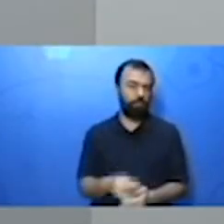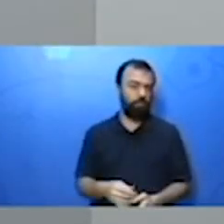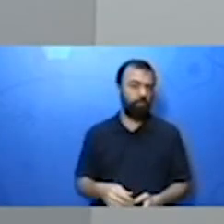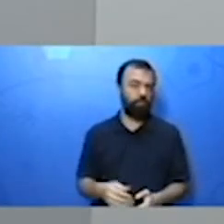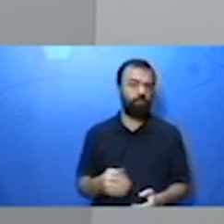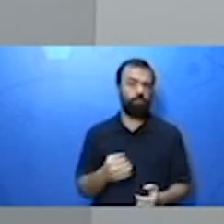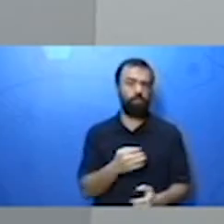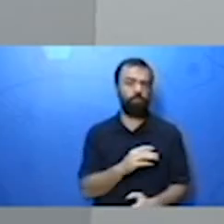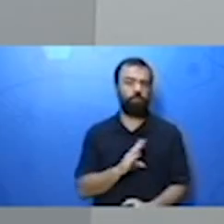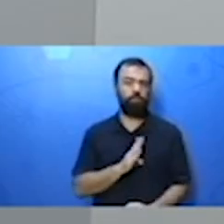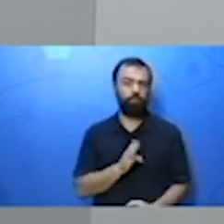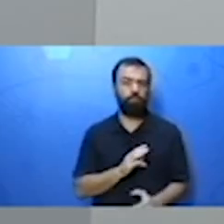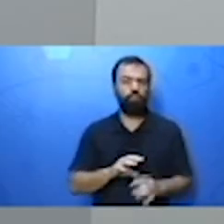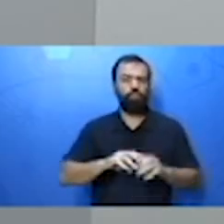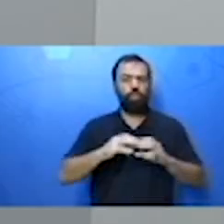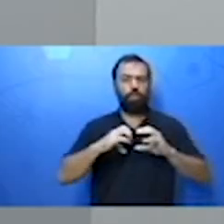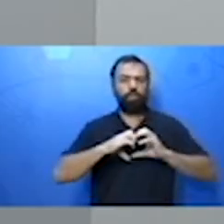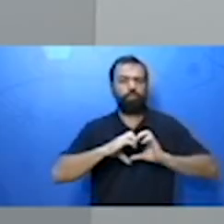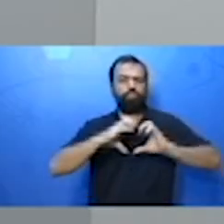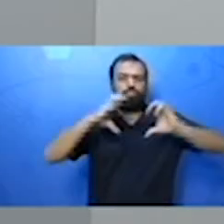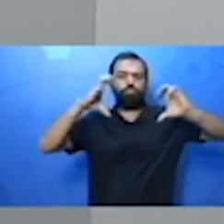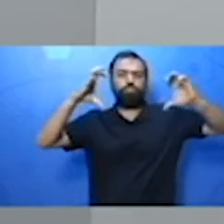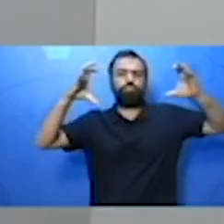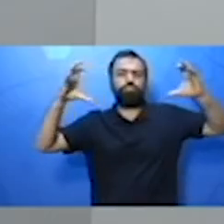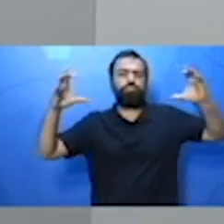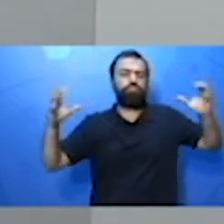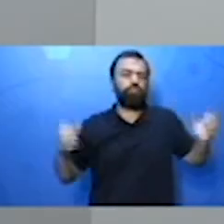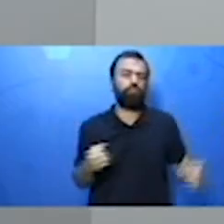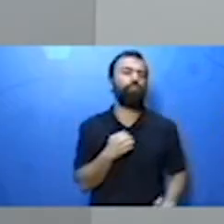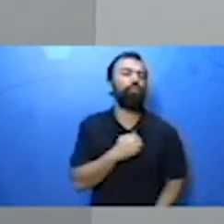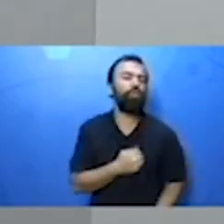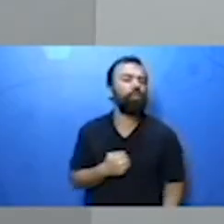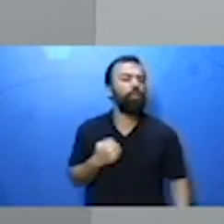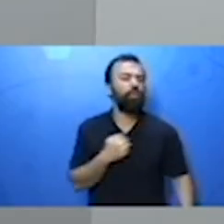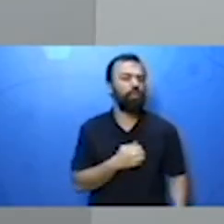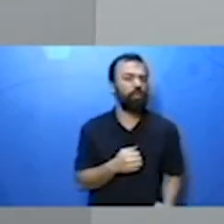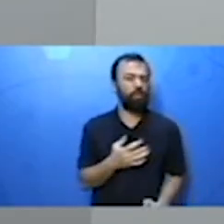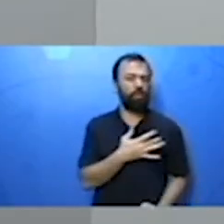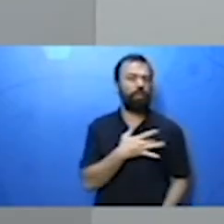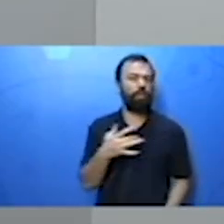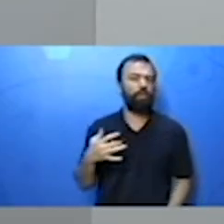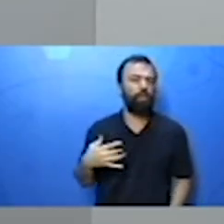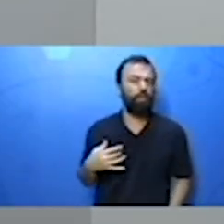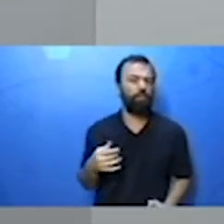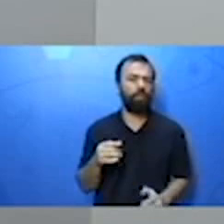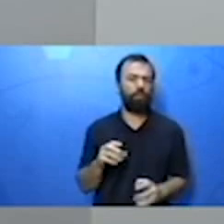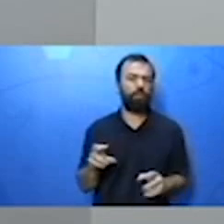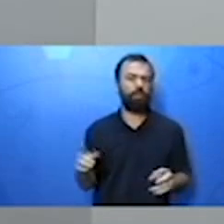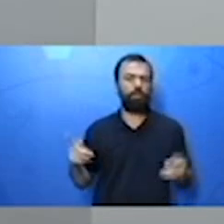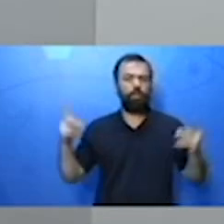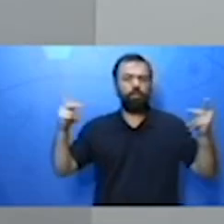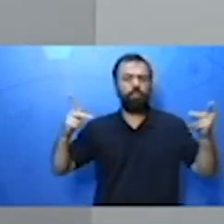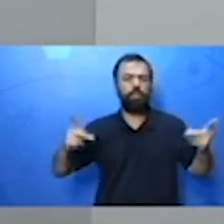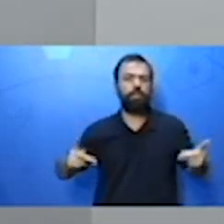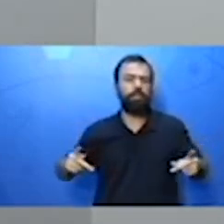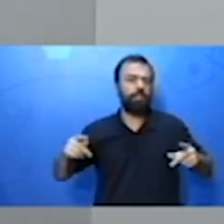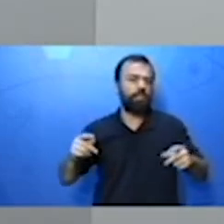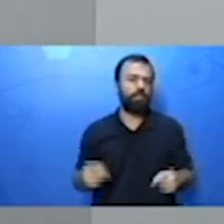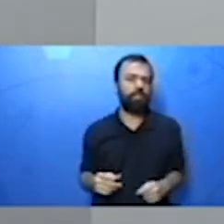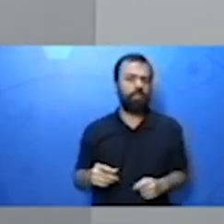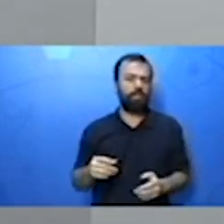Um coração bem grande para vocês, com muita saudade, muita saúde e paz. Desejo